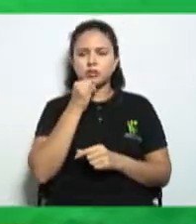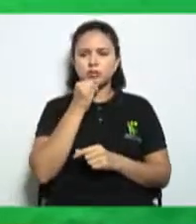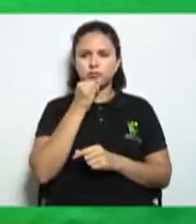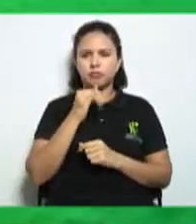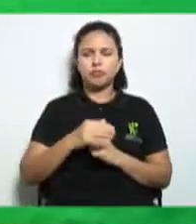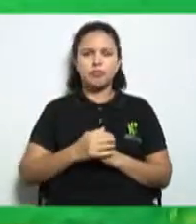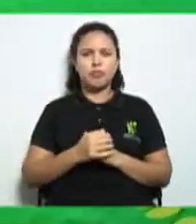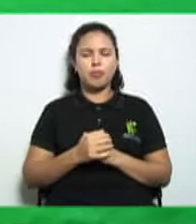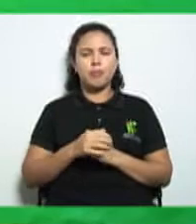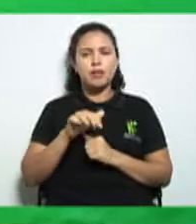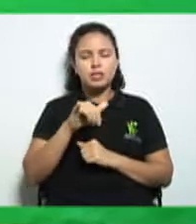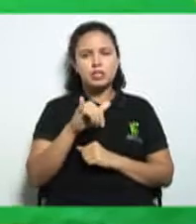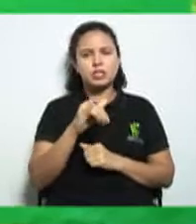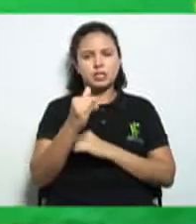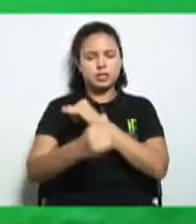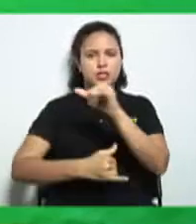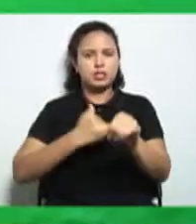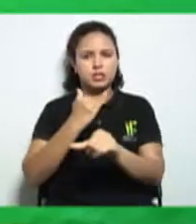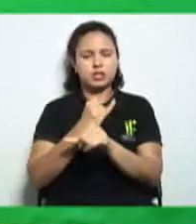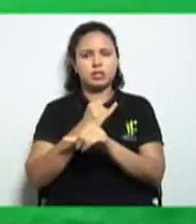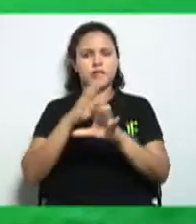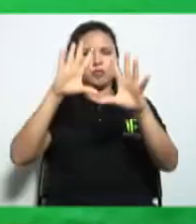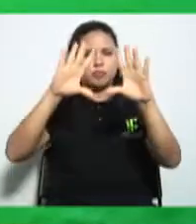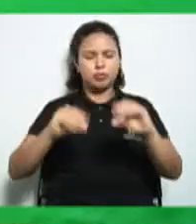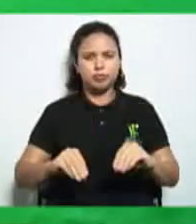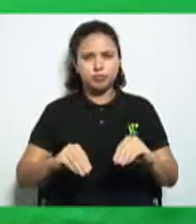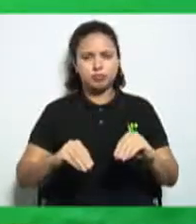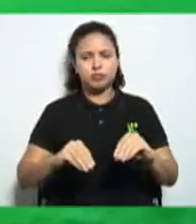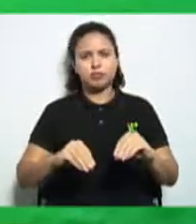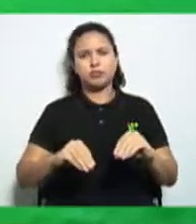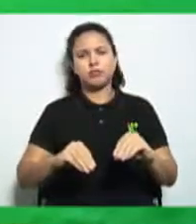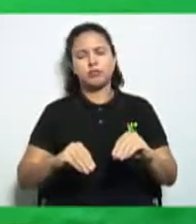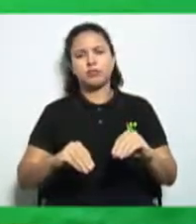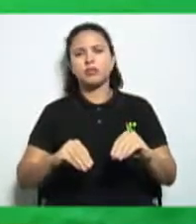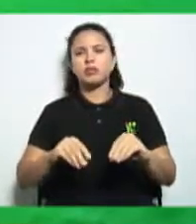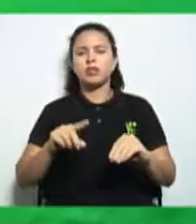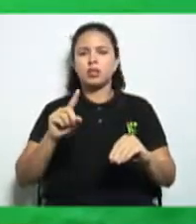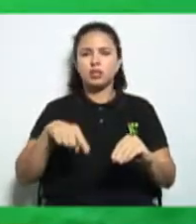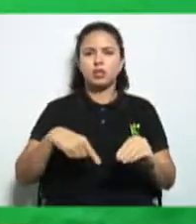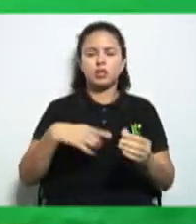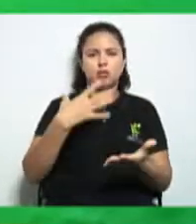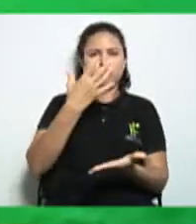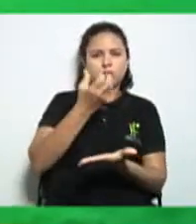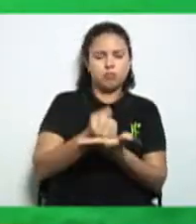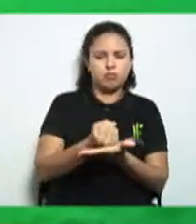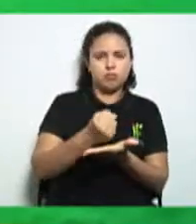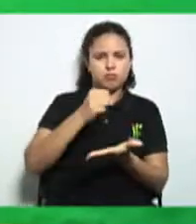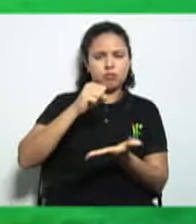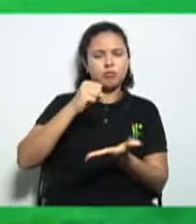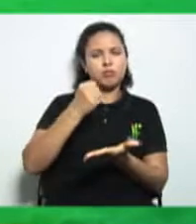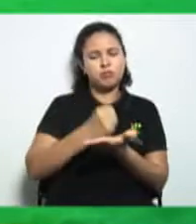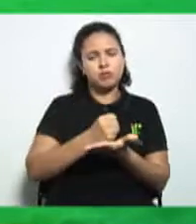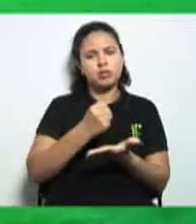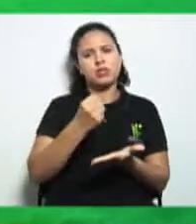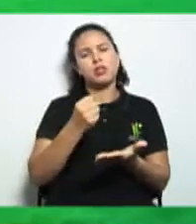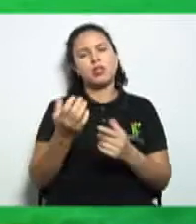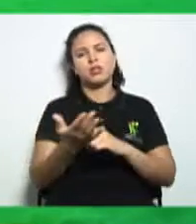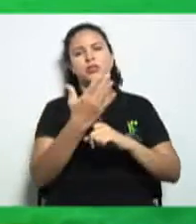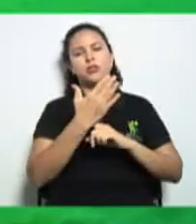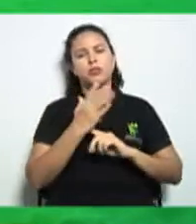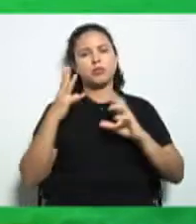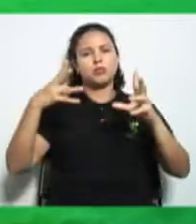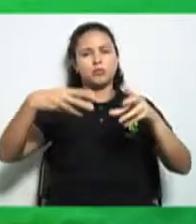mais internet, esse aplicativo ia suprir toda a necessidade de comunicação entre celulares, porque